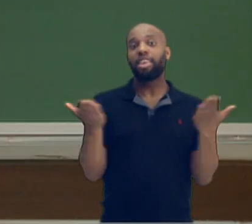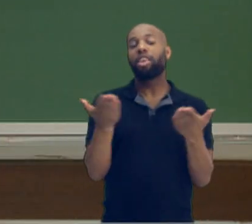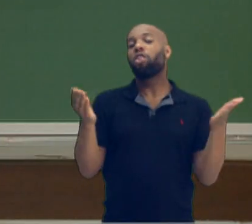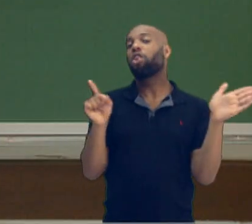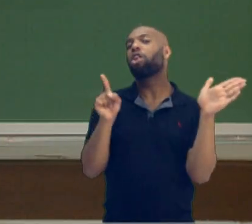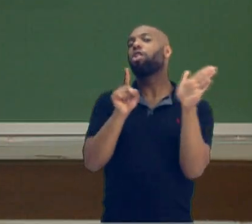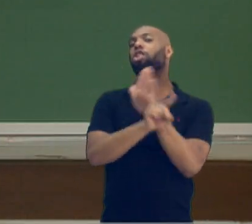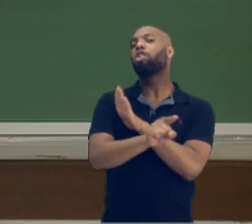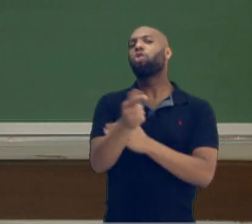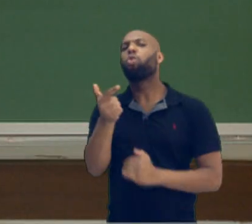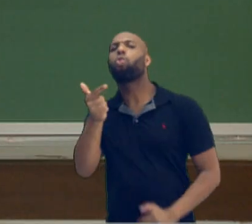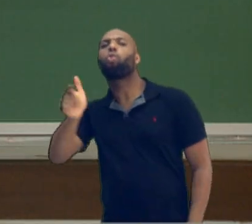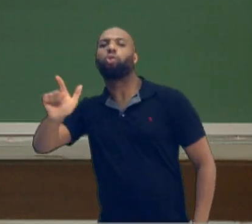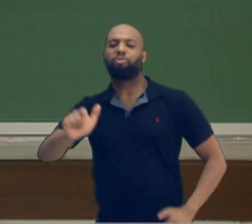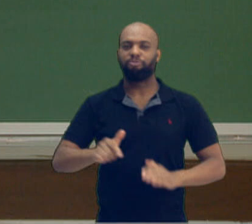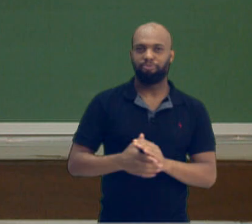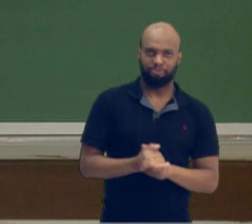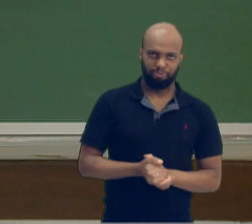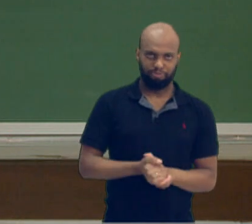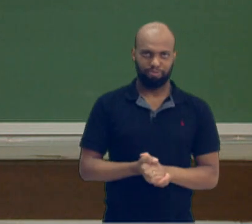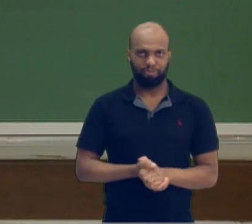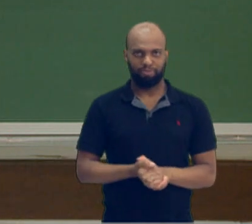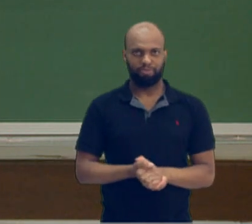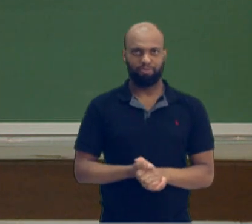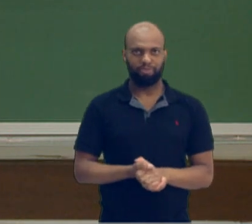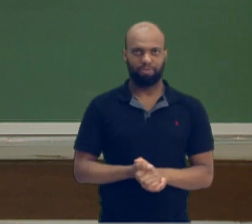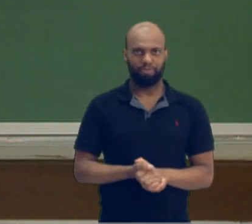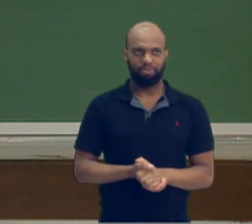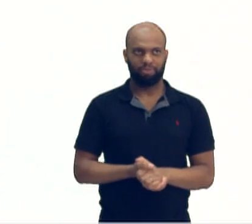o próximo quiz.